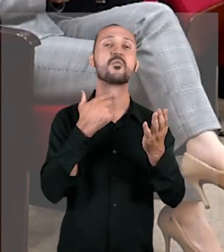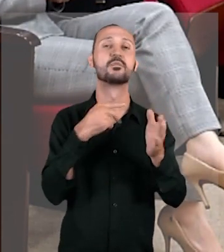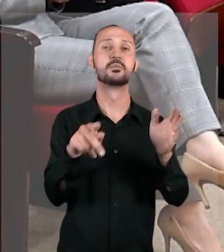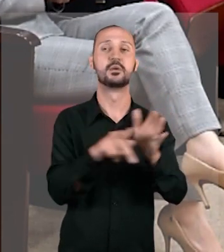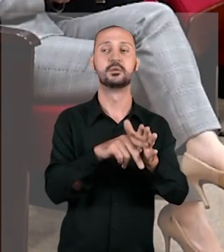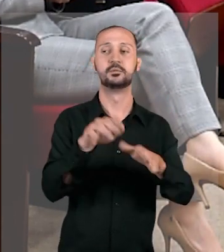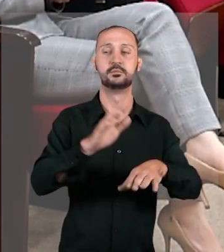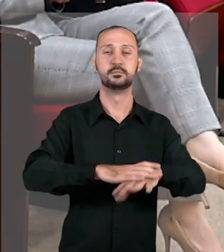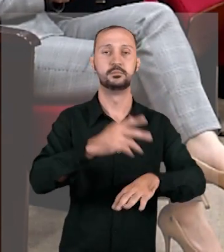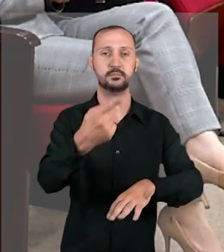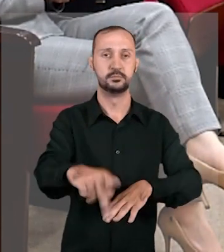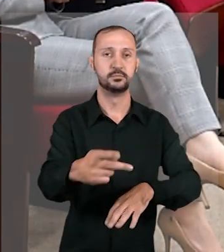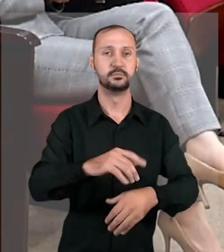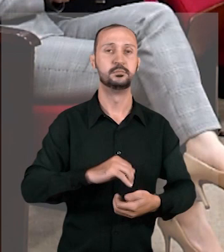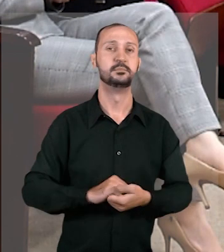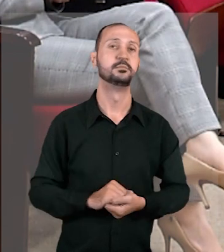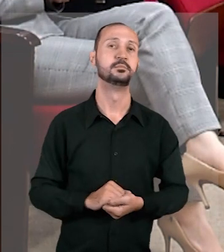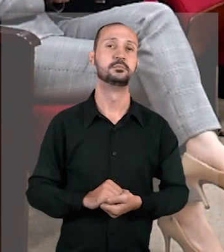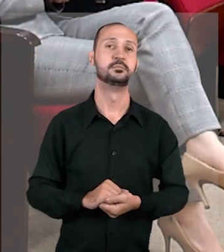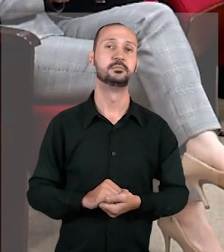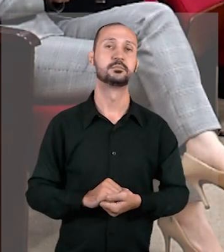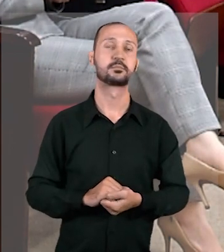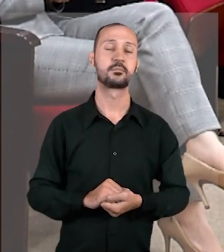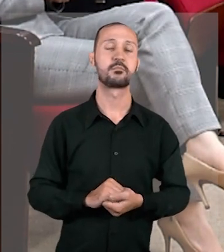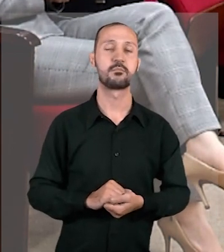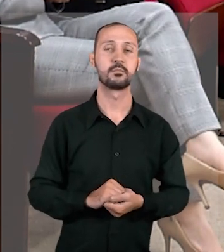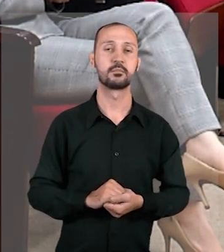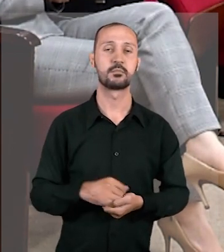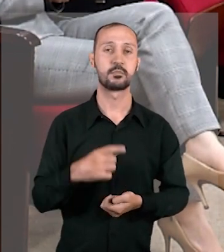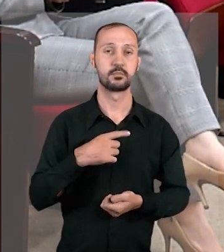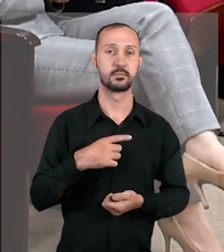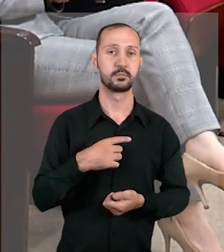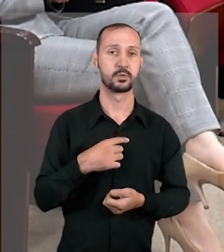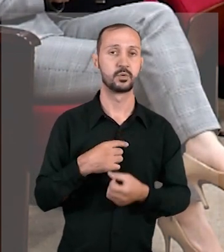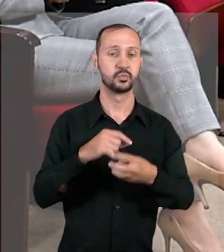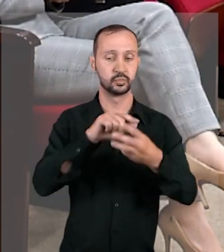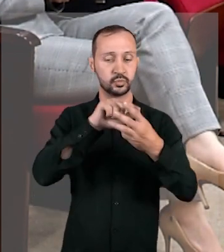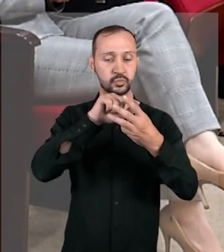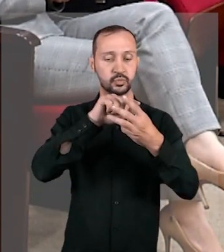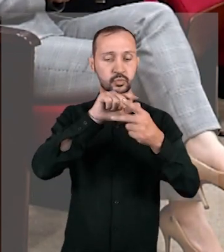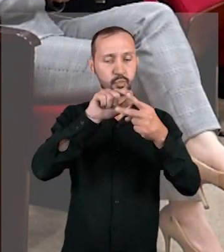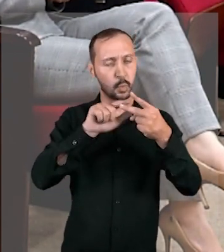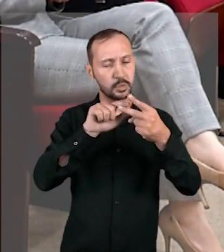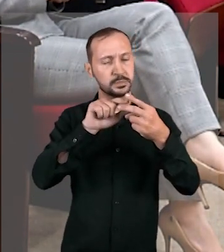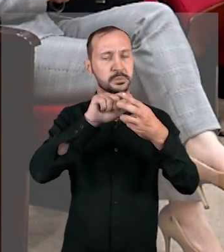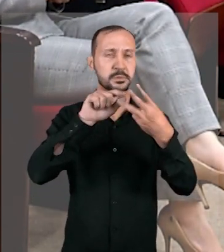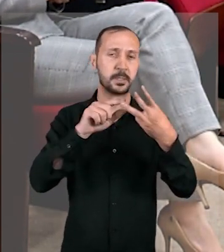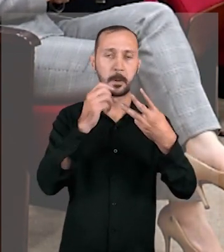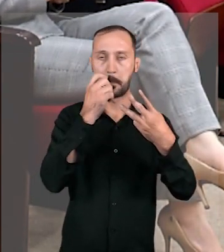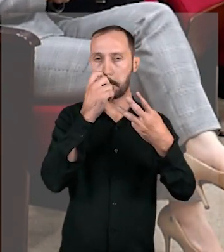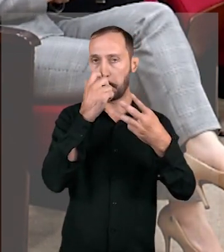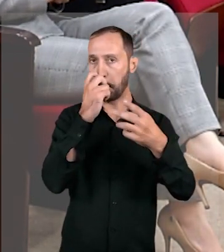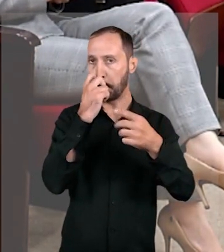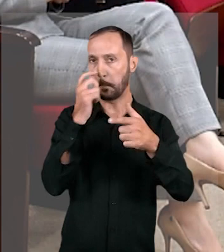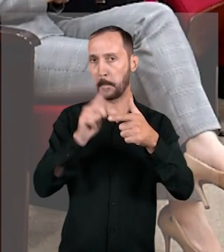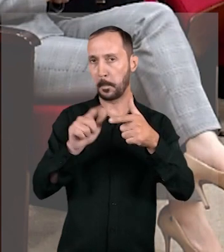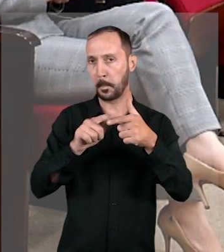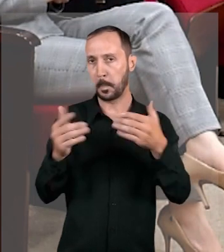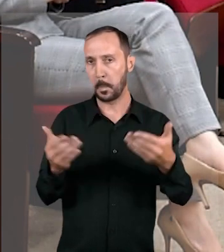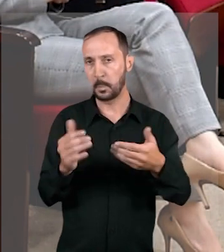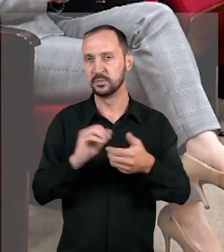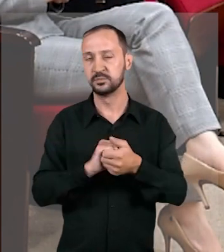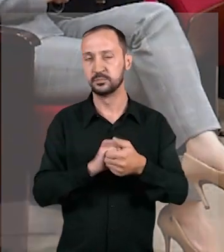eleitor. Mas, para mim, há dois problemas, ou três problemas no sistema que nós temos